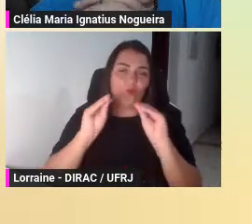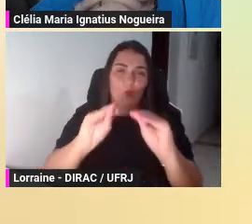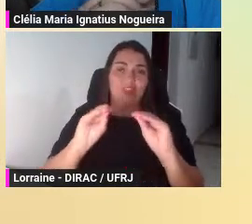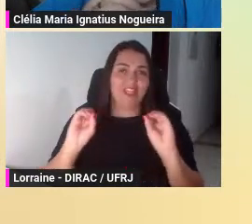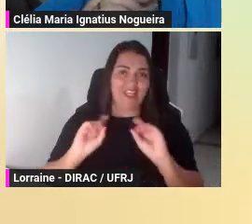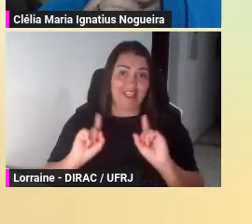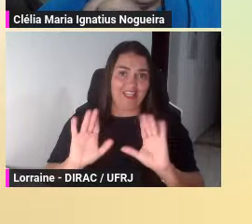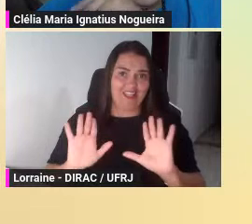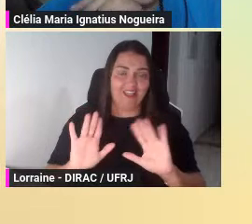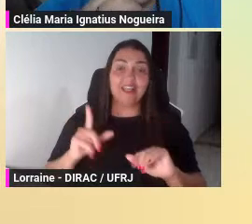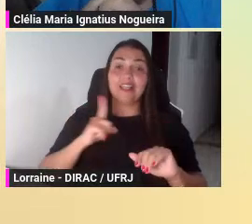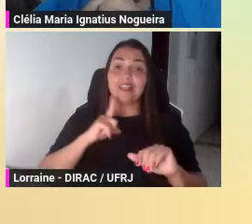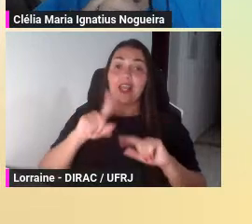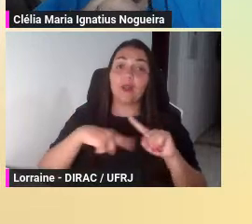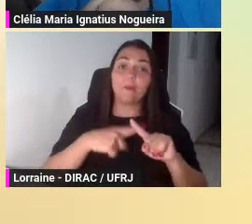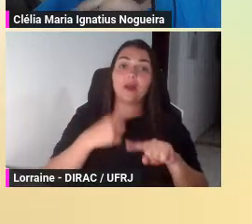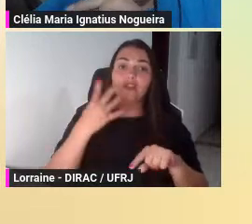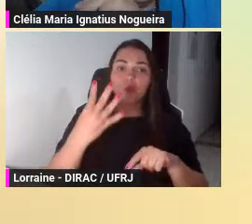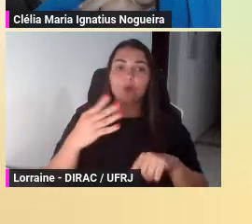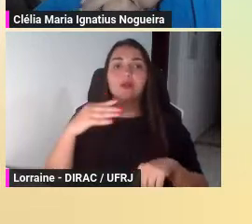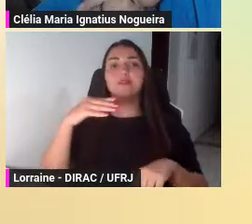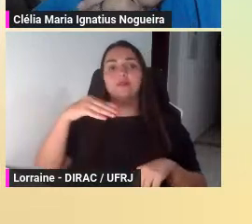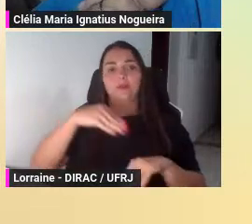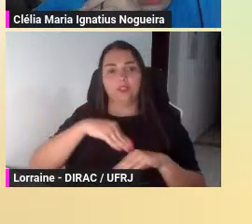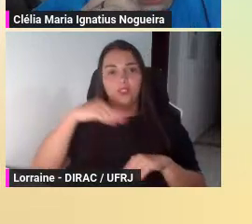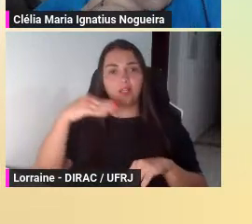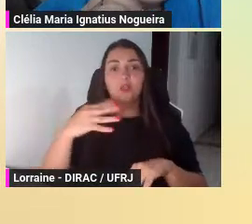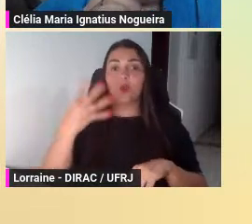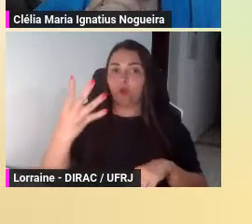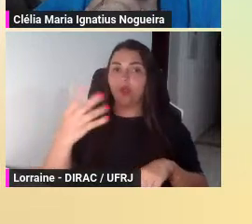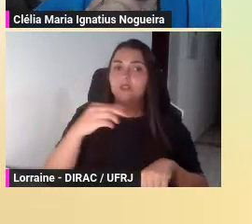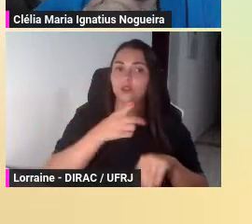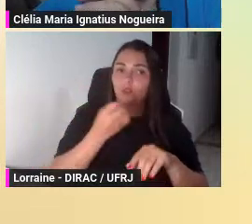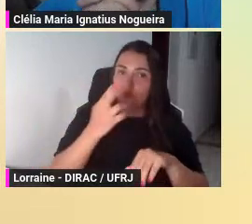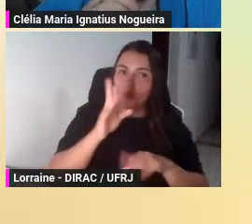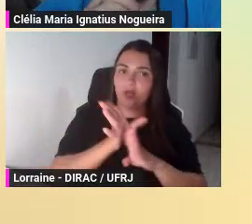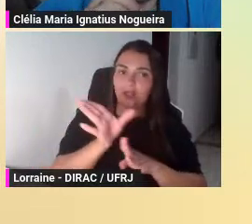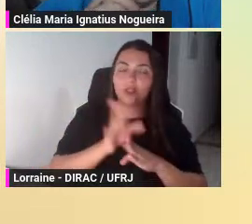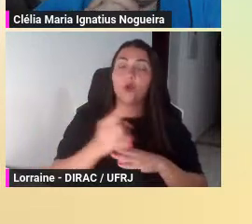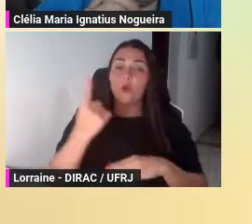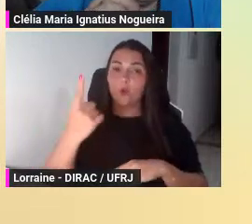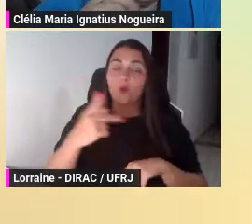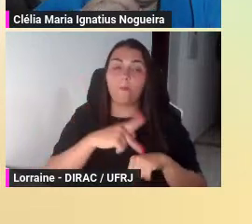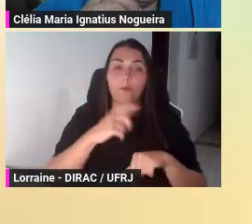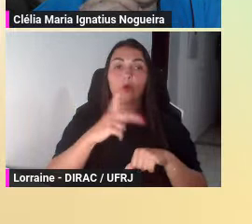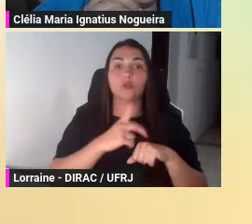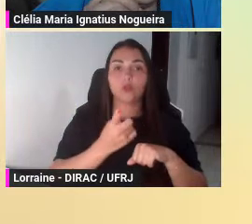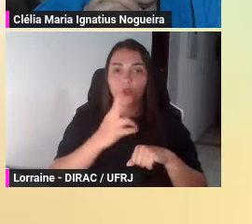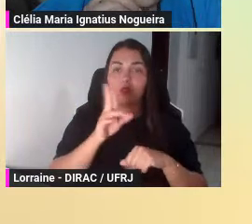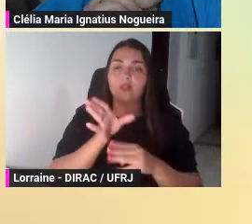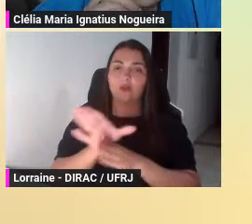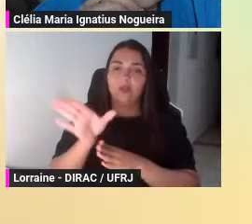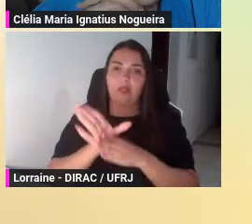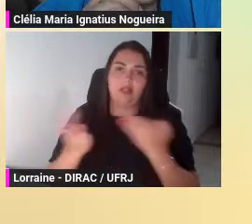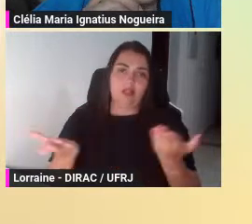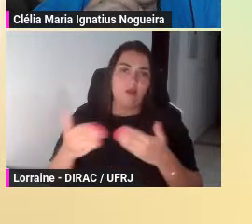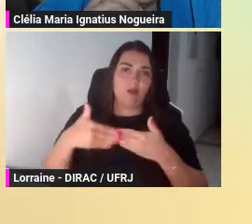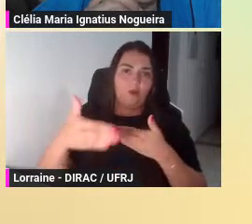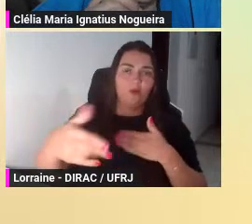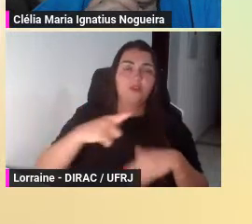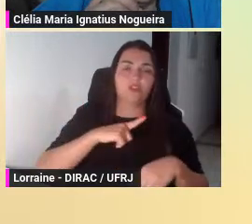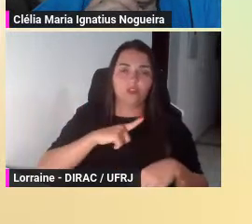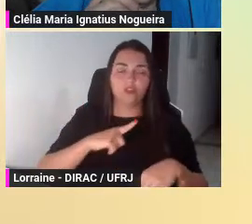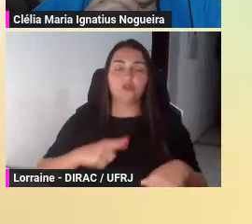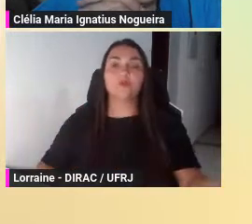mais 4 orientandos de mestrado, 4 de doutorado e 1 pós-doc em andamento. Passe, por